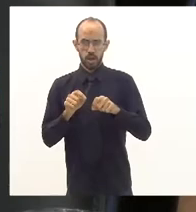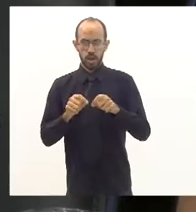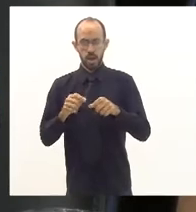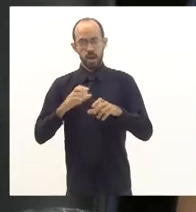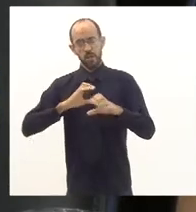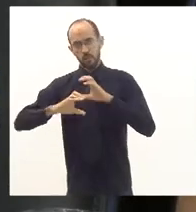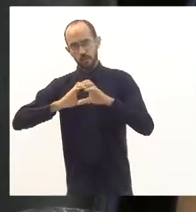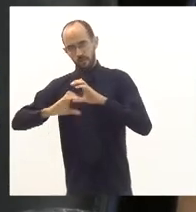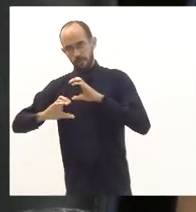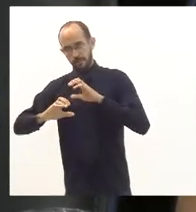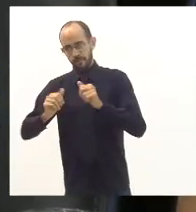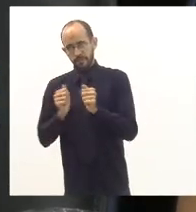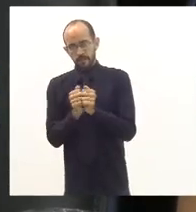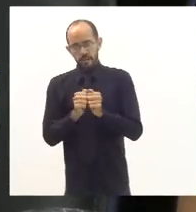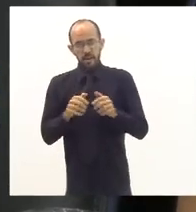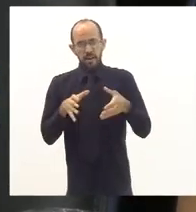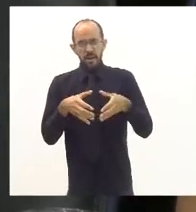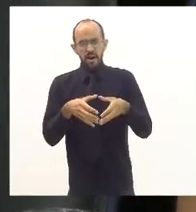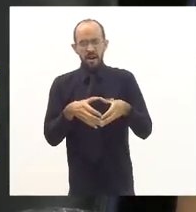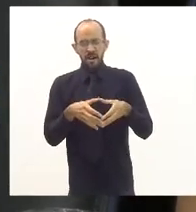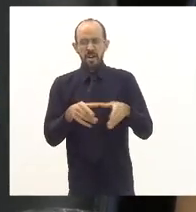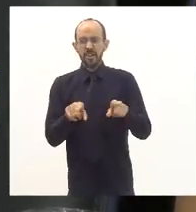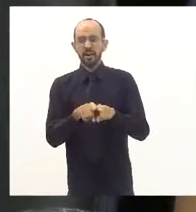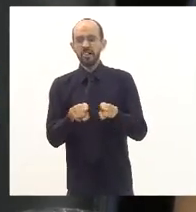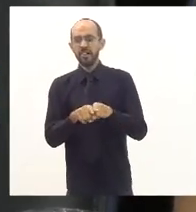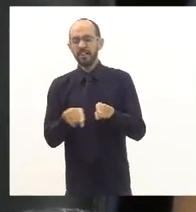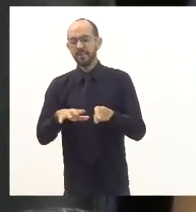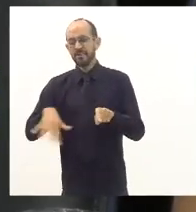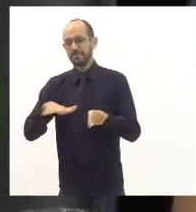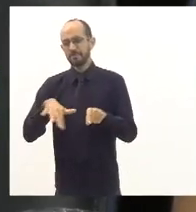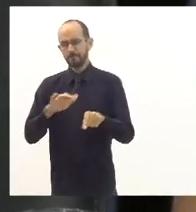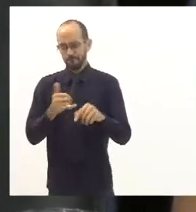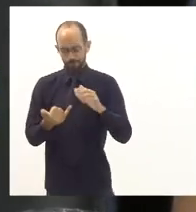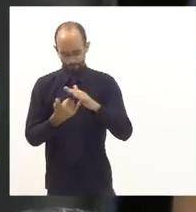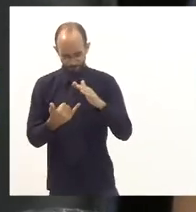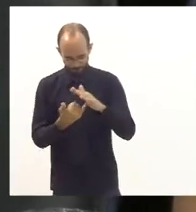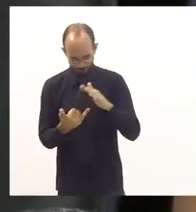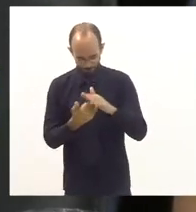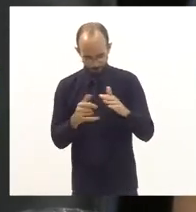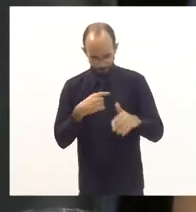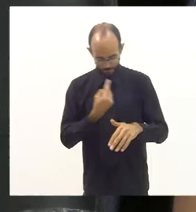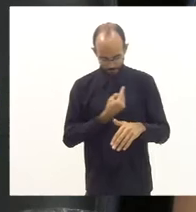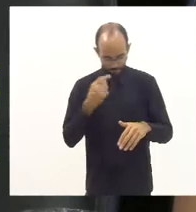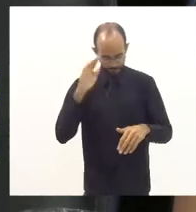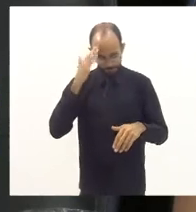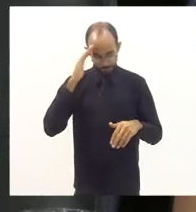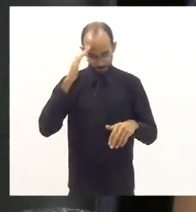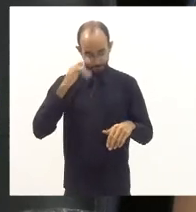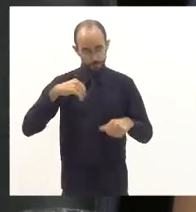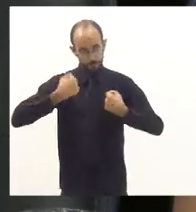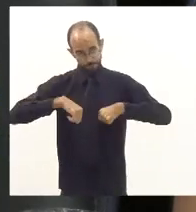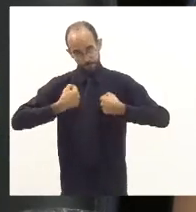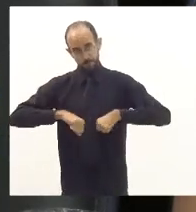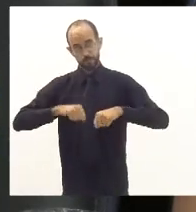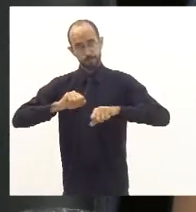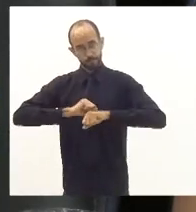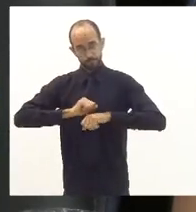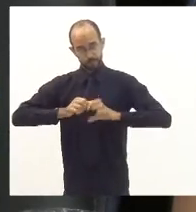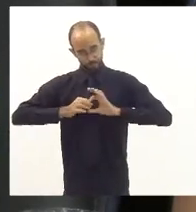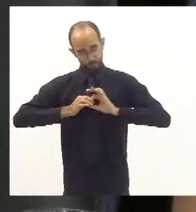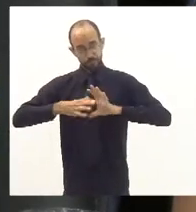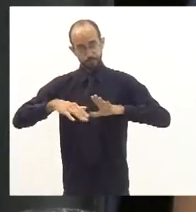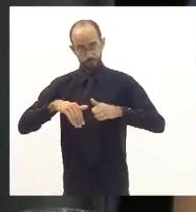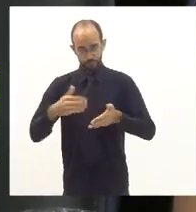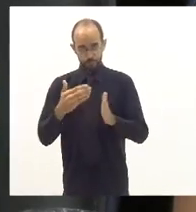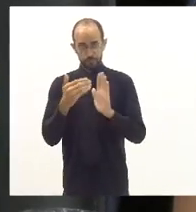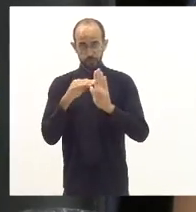discussão junto com o comitê e junto com os espaços institucionais onde a gente entende que precisa ser aberta essa agenda.